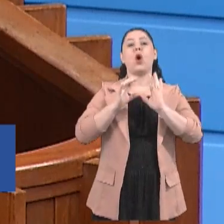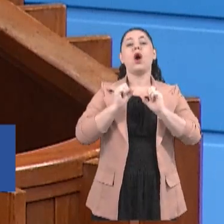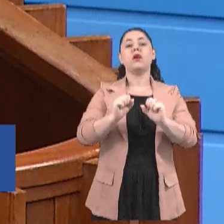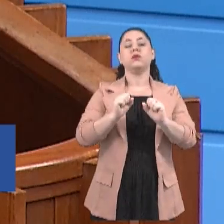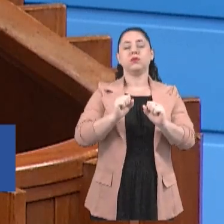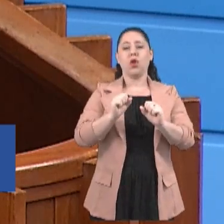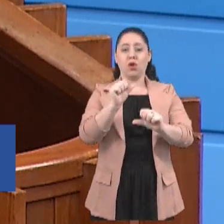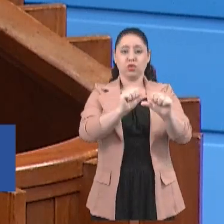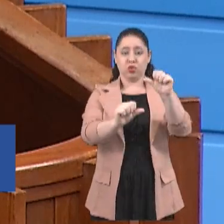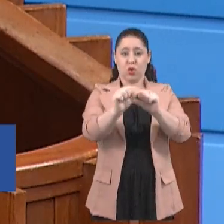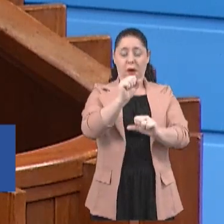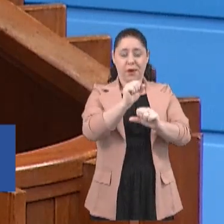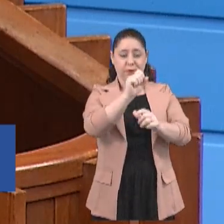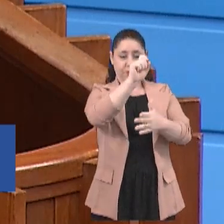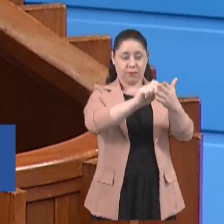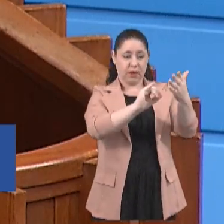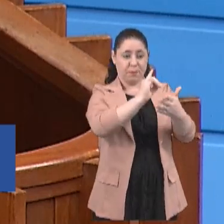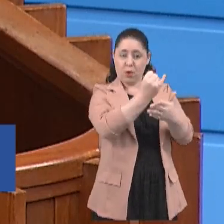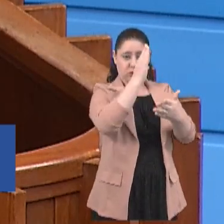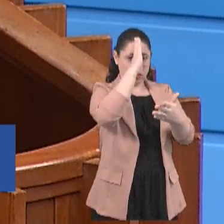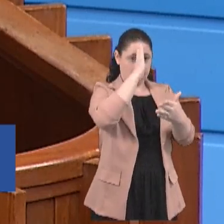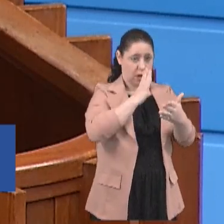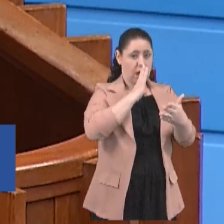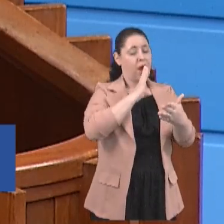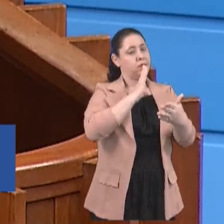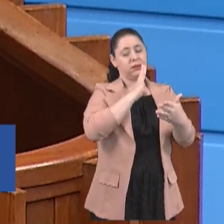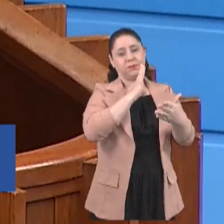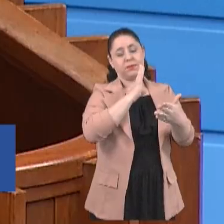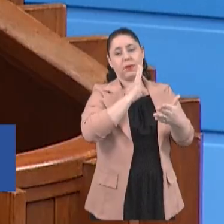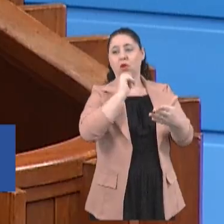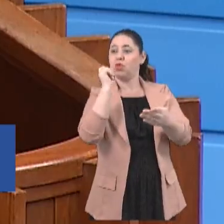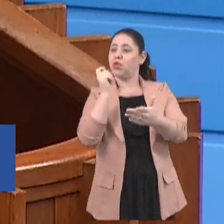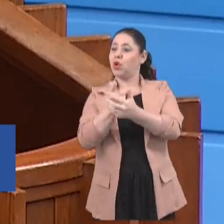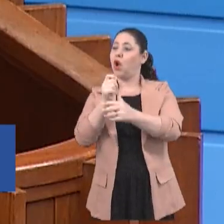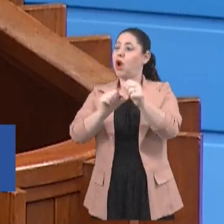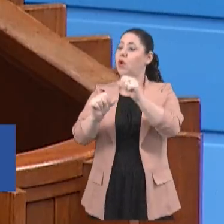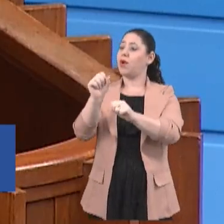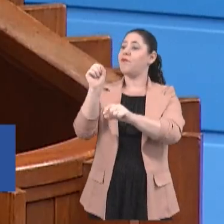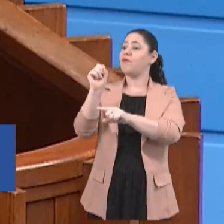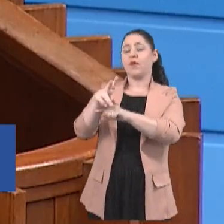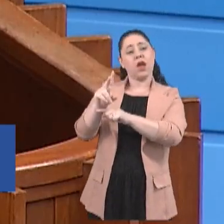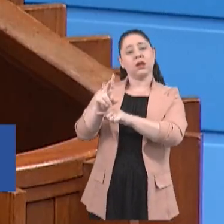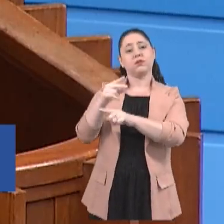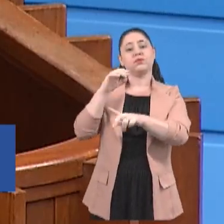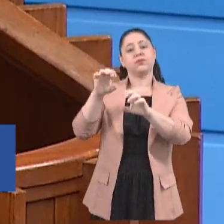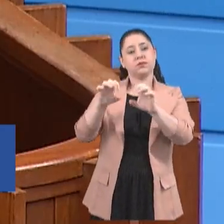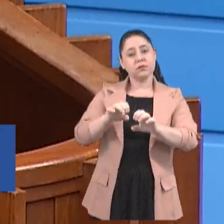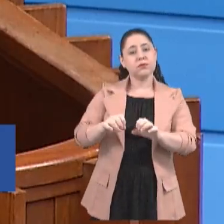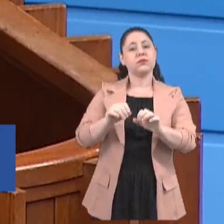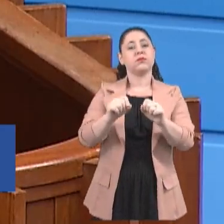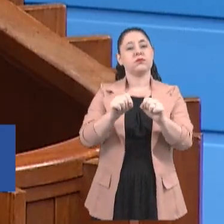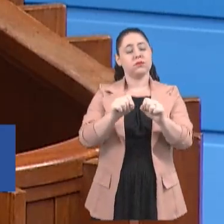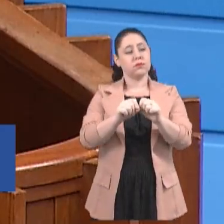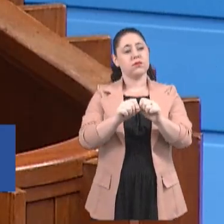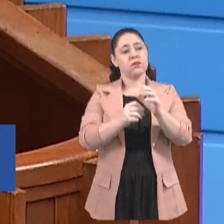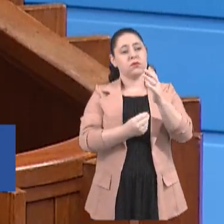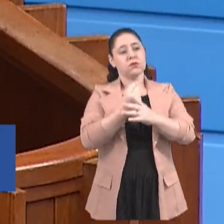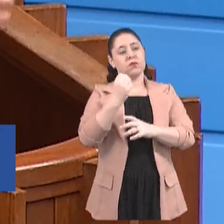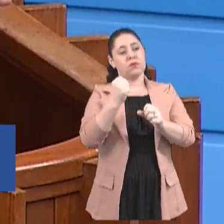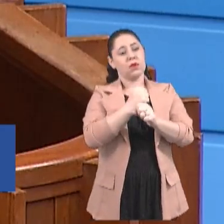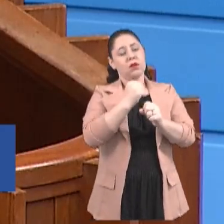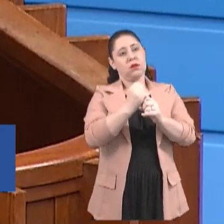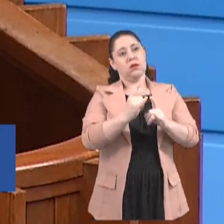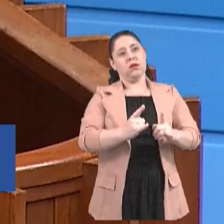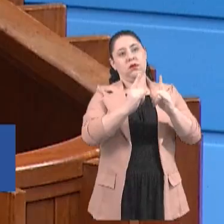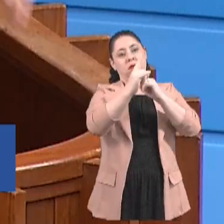trocar imposto por emprego, que permite recepcionar essas empresas, que permite fazer obras estruturantes para atender essas empresas. Então,